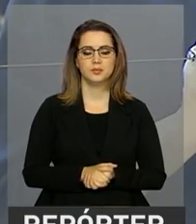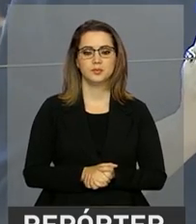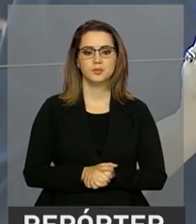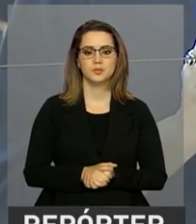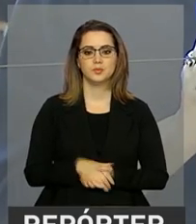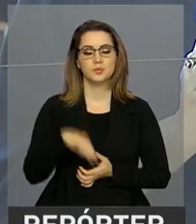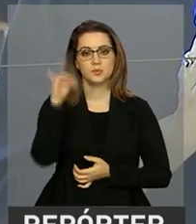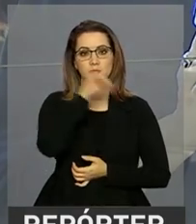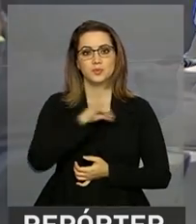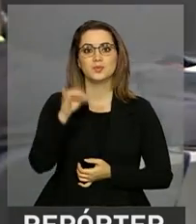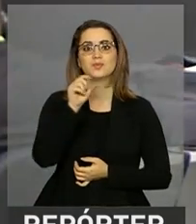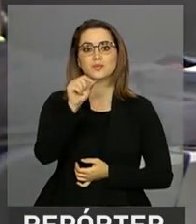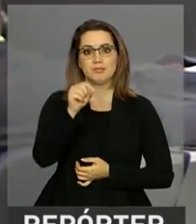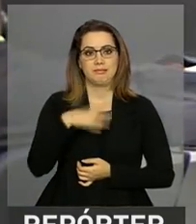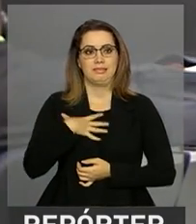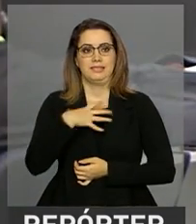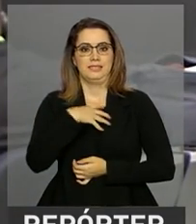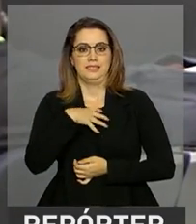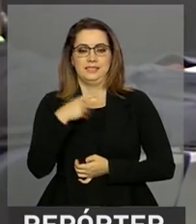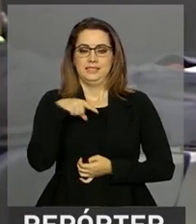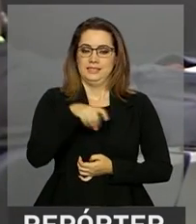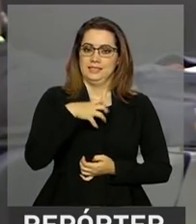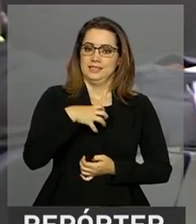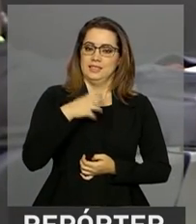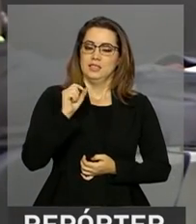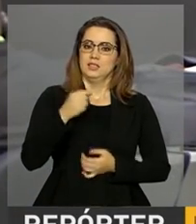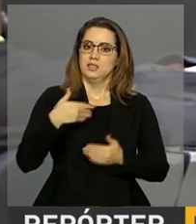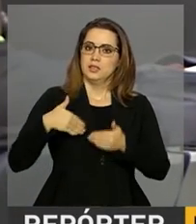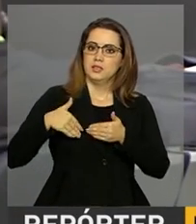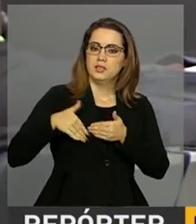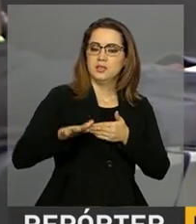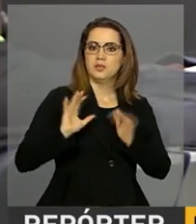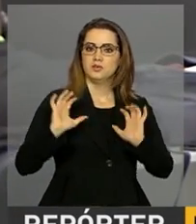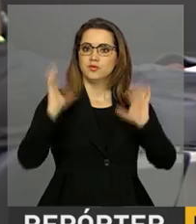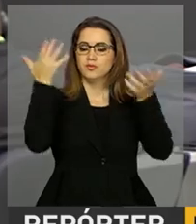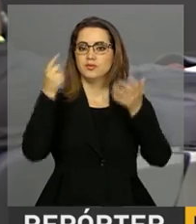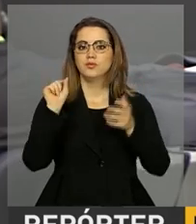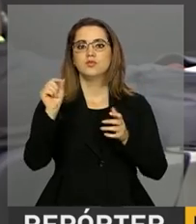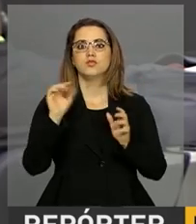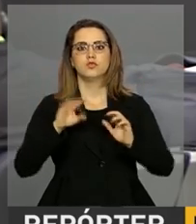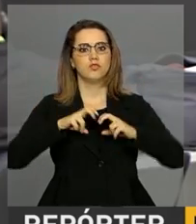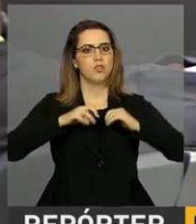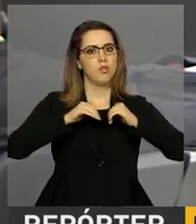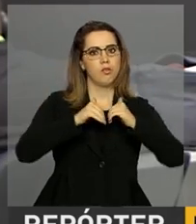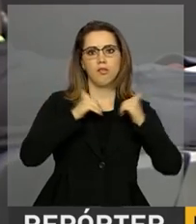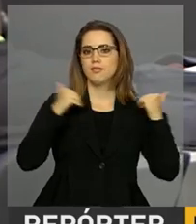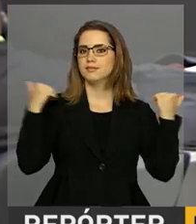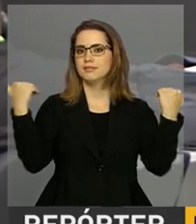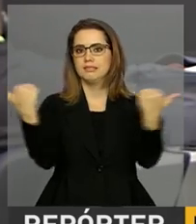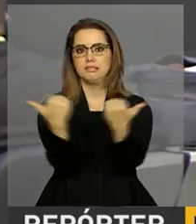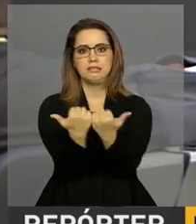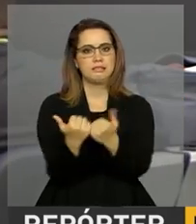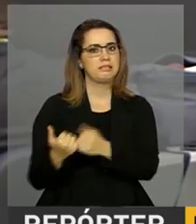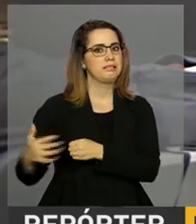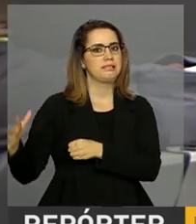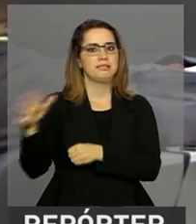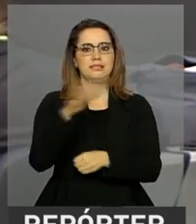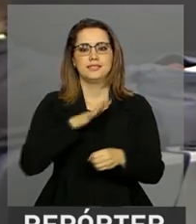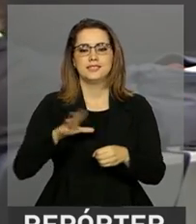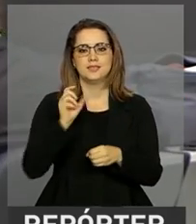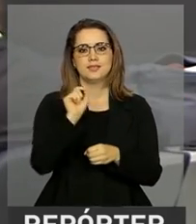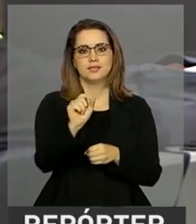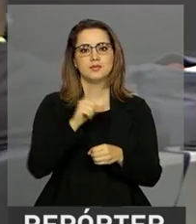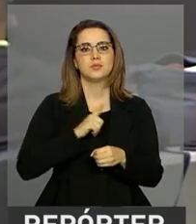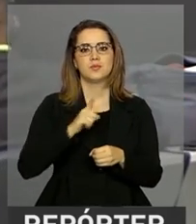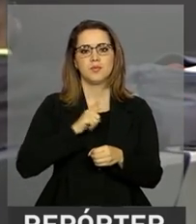Oi, Renata. A expectativa para a abertura, para a cerimônia de abertura dos Jogos é de Maracanã lotado. Também vão estar por aqui chefes